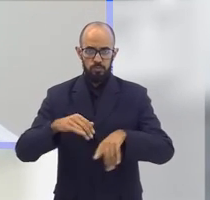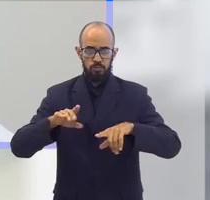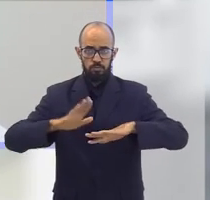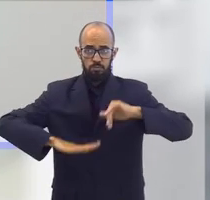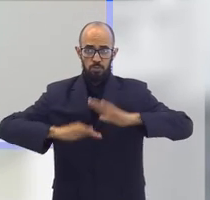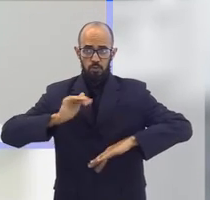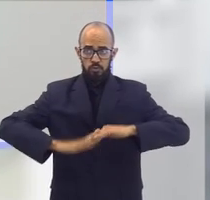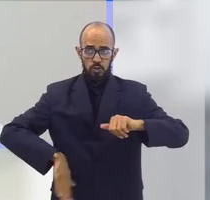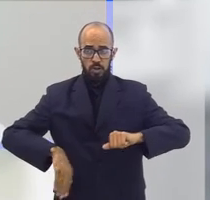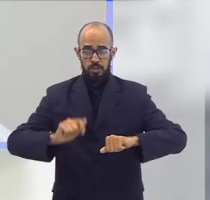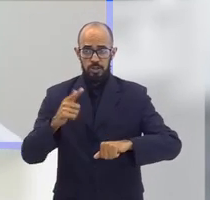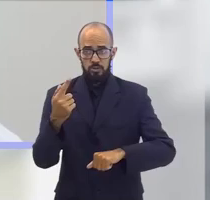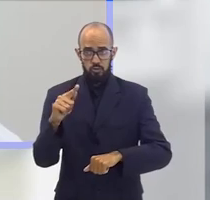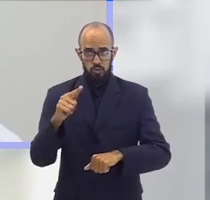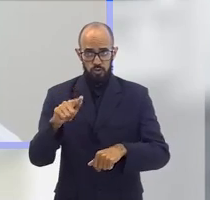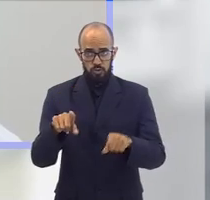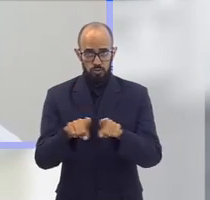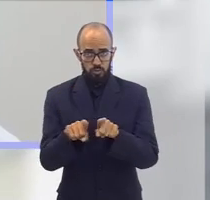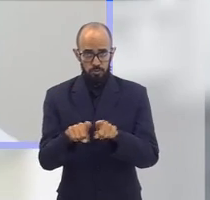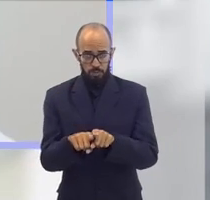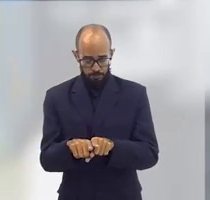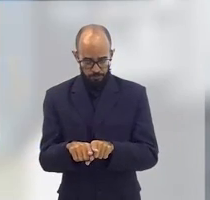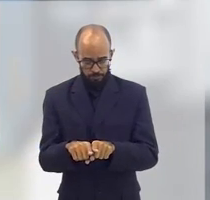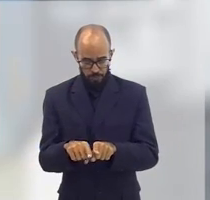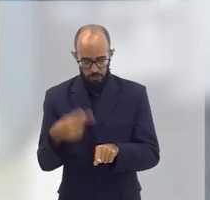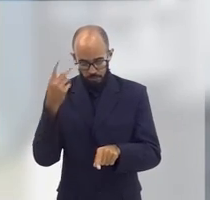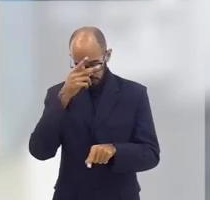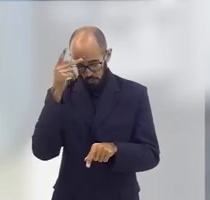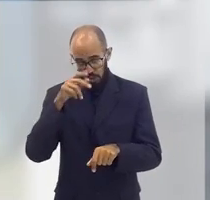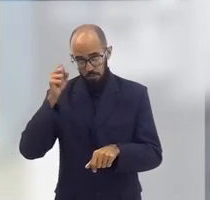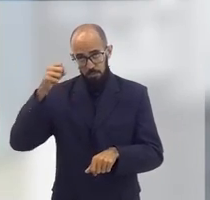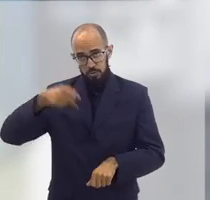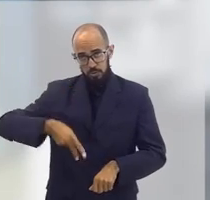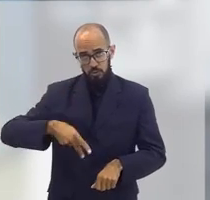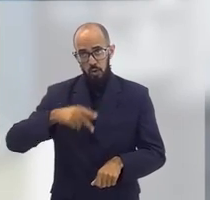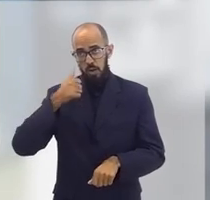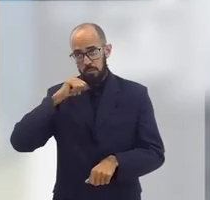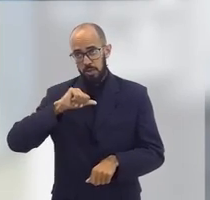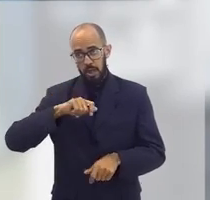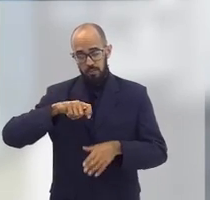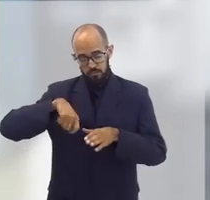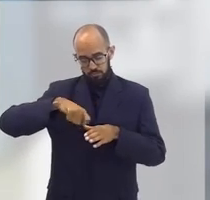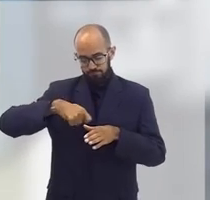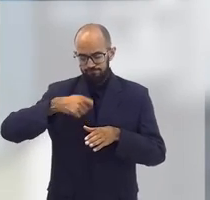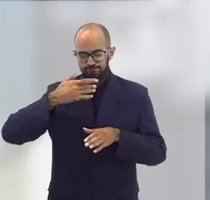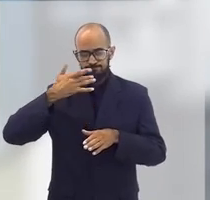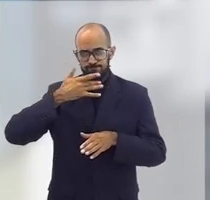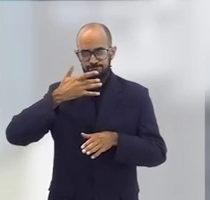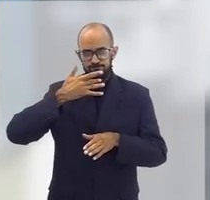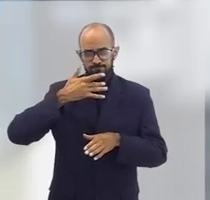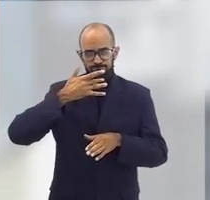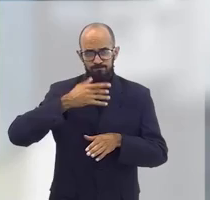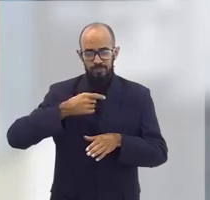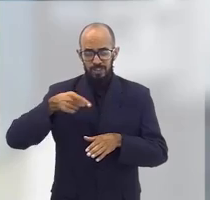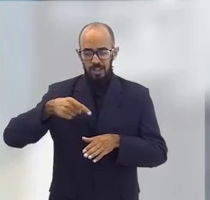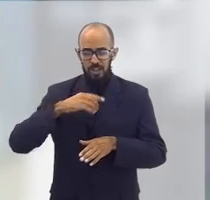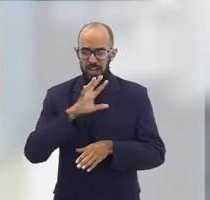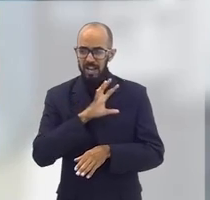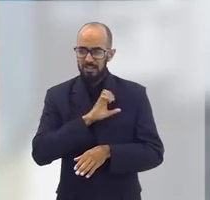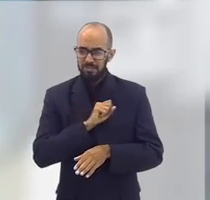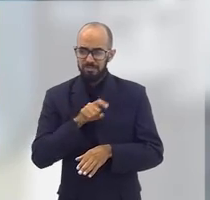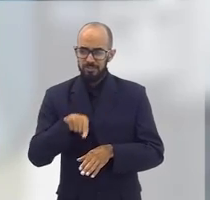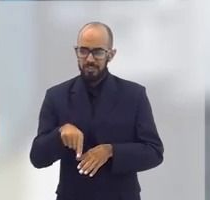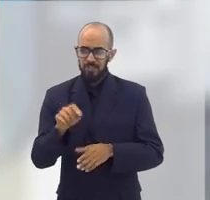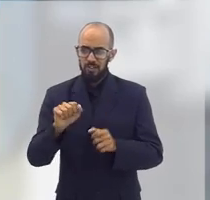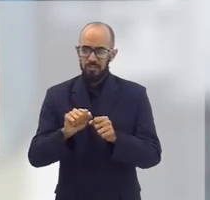e profissionalização da gestão. Aquele sujeito que aposentou, a mulher fazia uma comida muito boa e ele